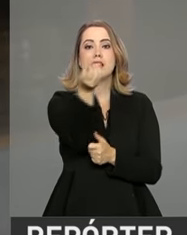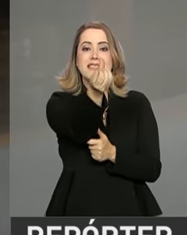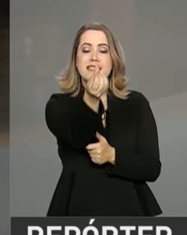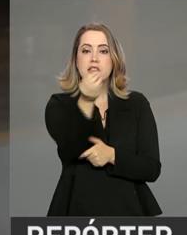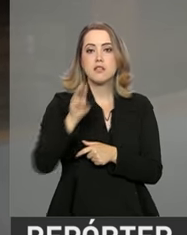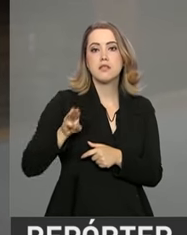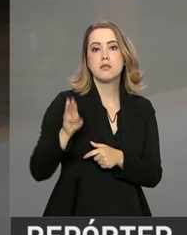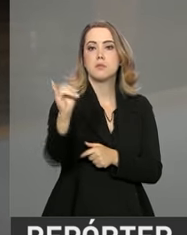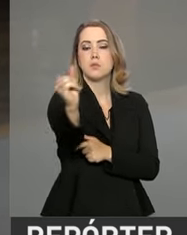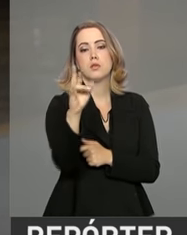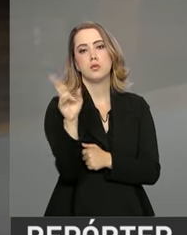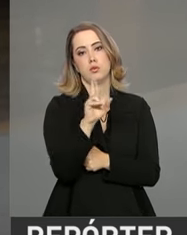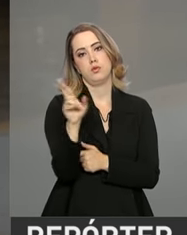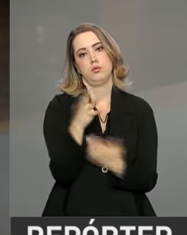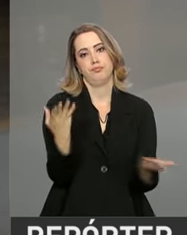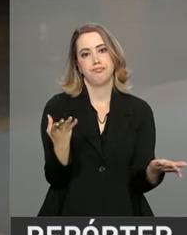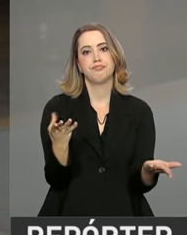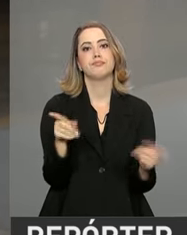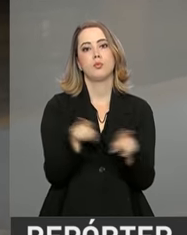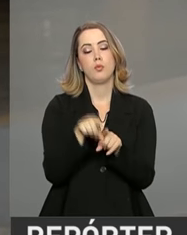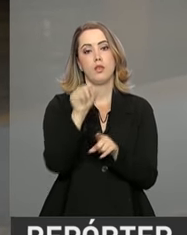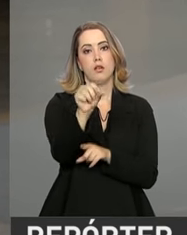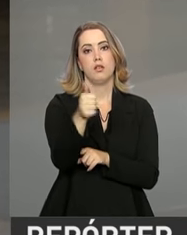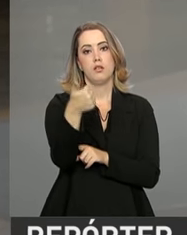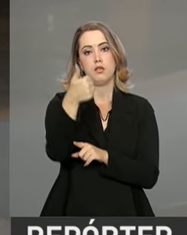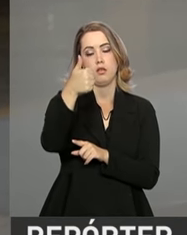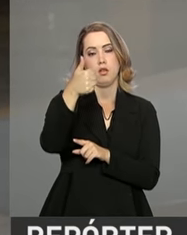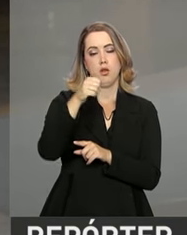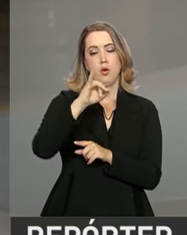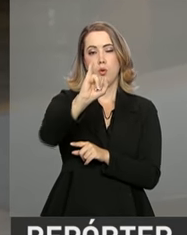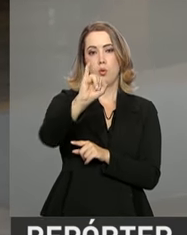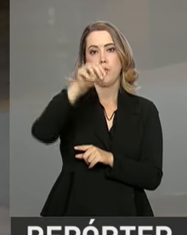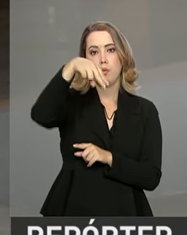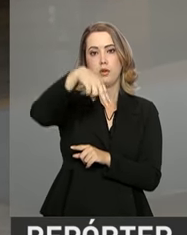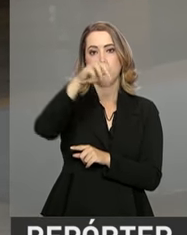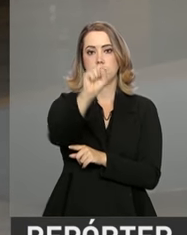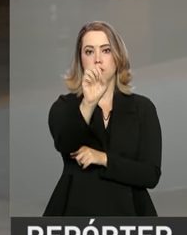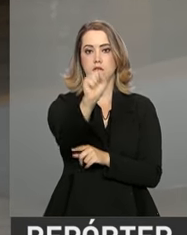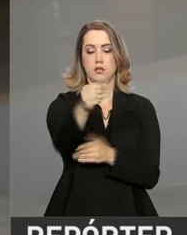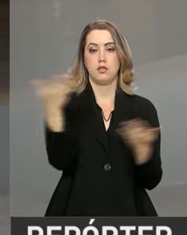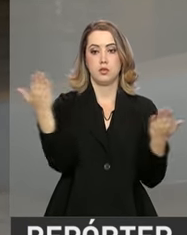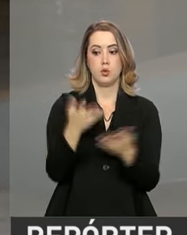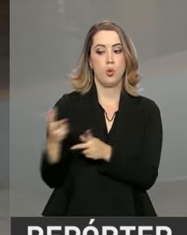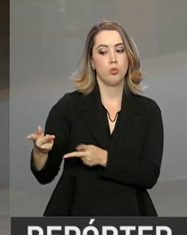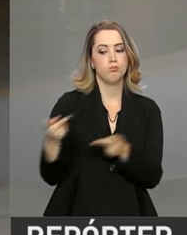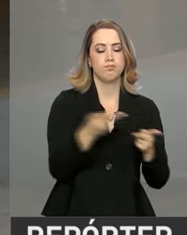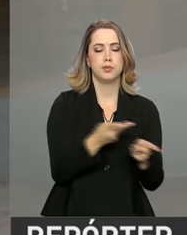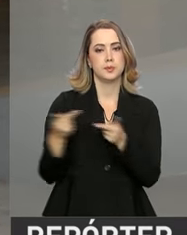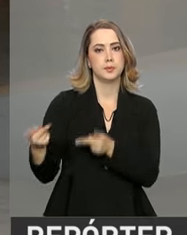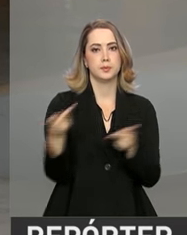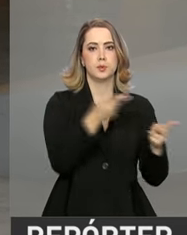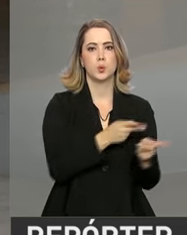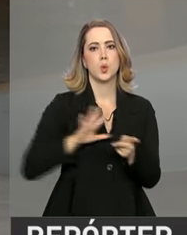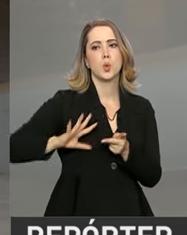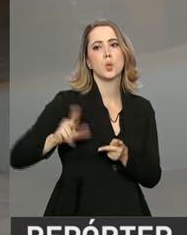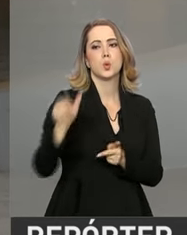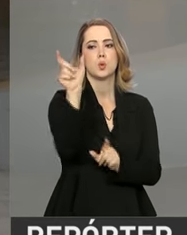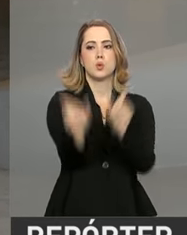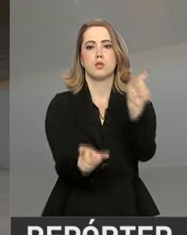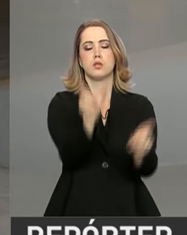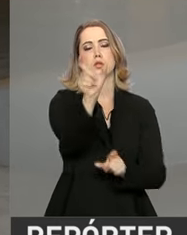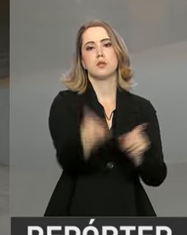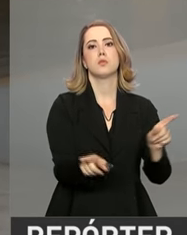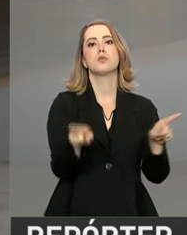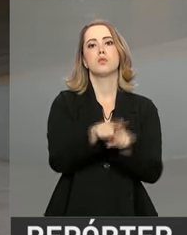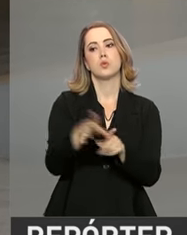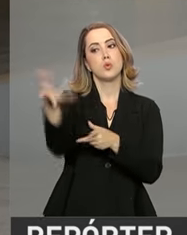bilhões 900 milhões deais o ins INSS está convocando os beneficiários que recebem auxílio doença e os aposentados